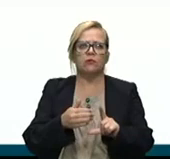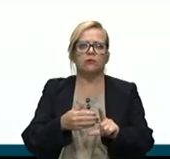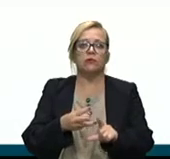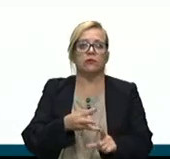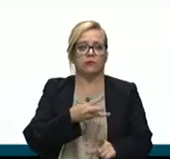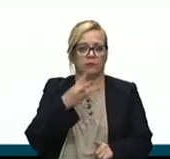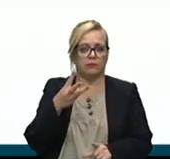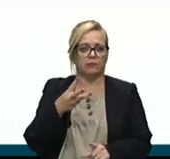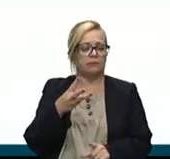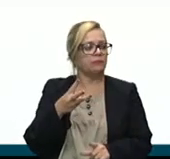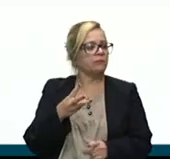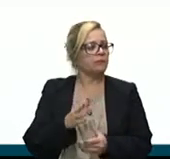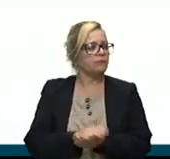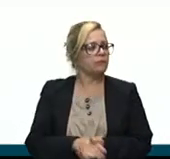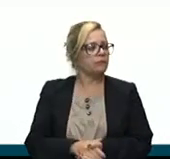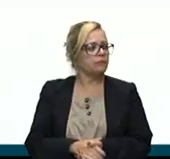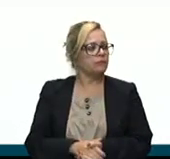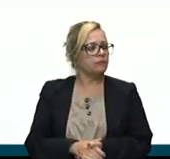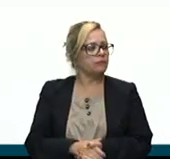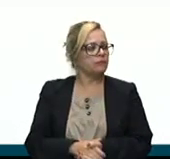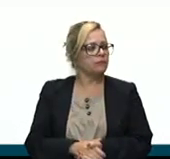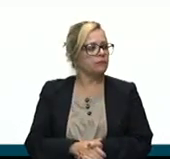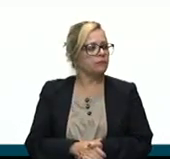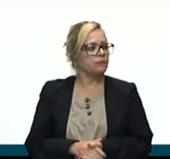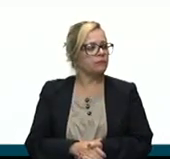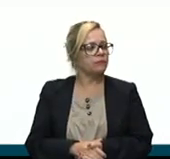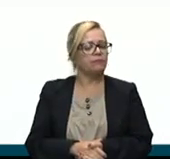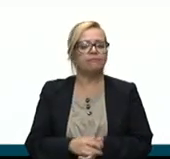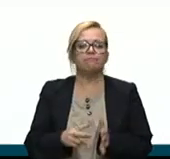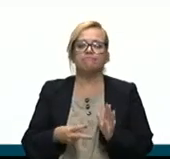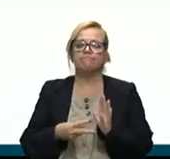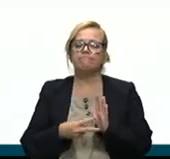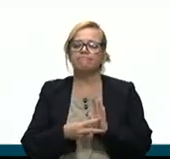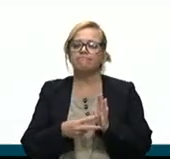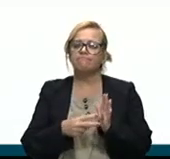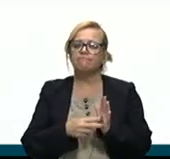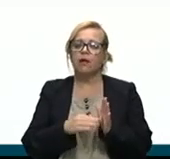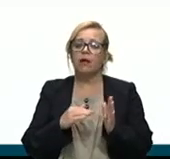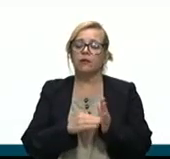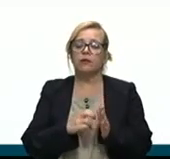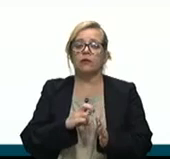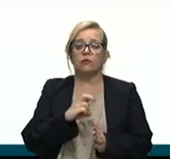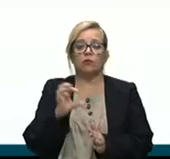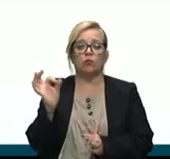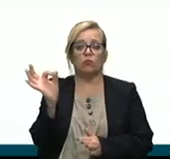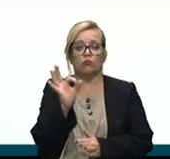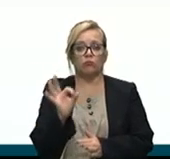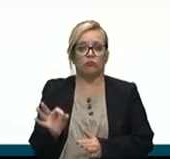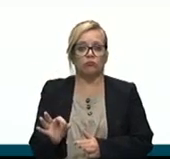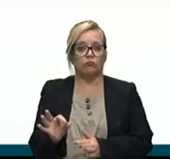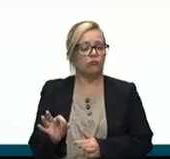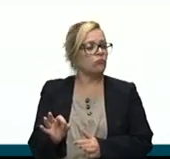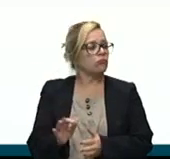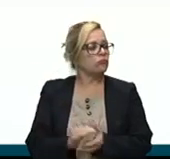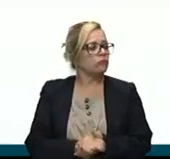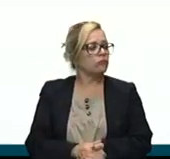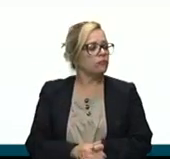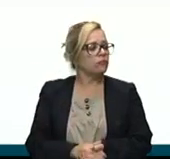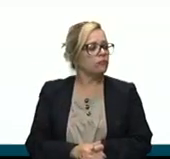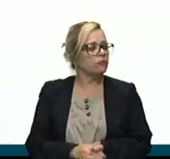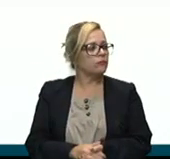teleaula 3. O nível de significância ele vai até 5%. Então, alfa até 5%.